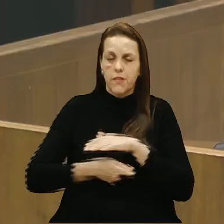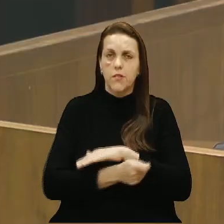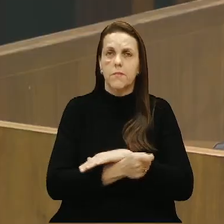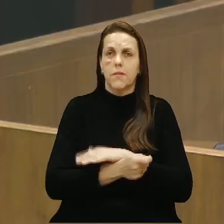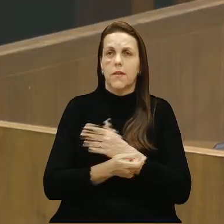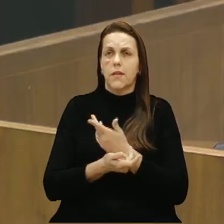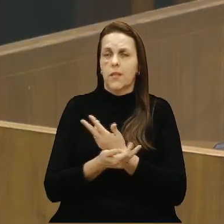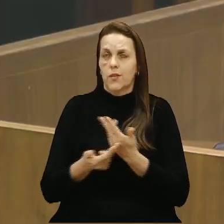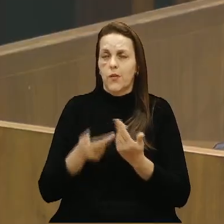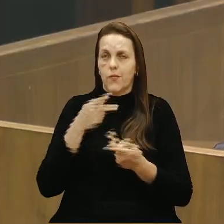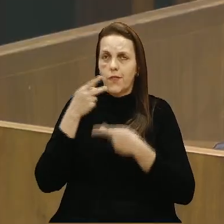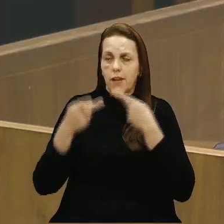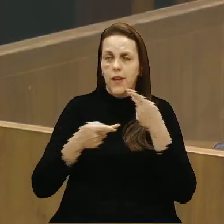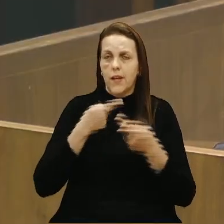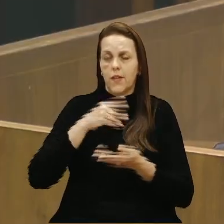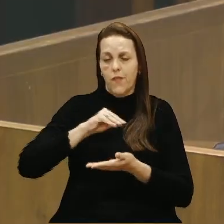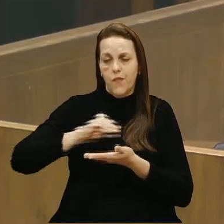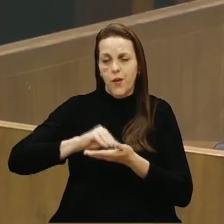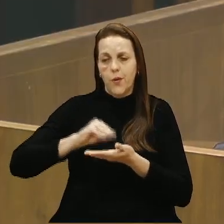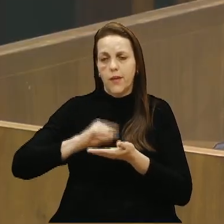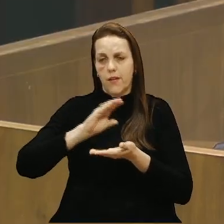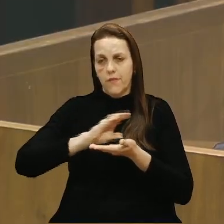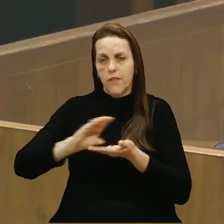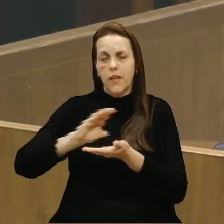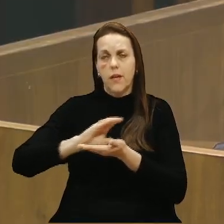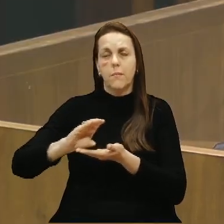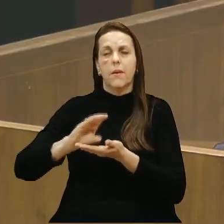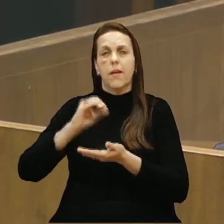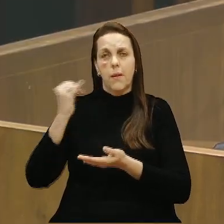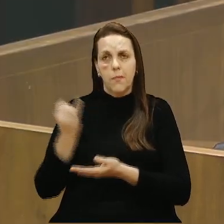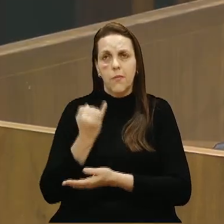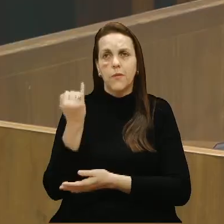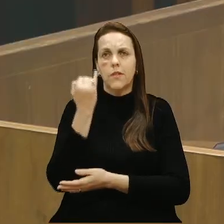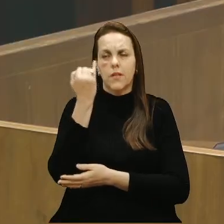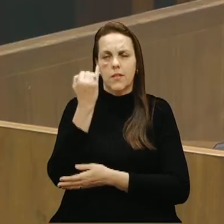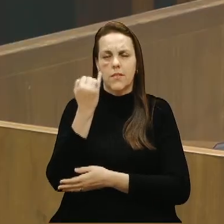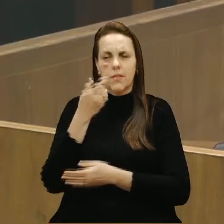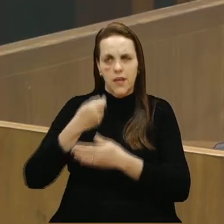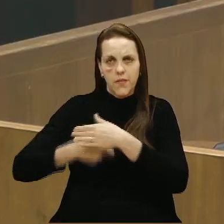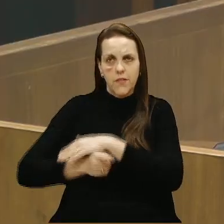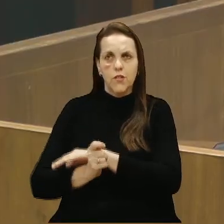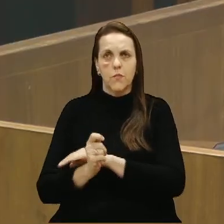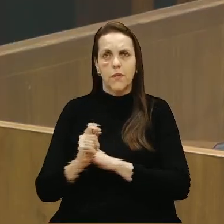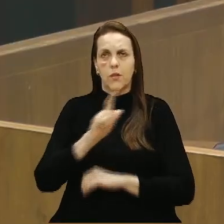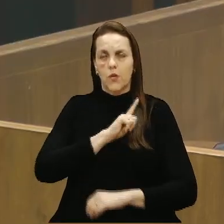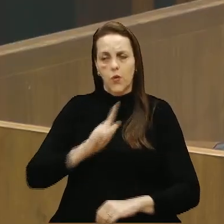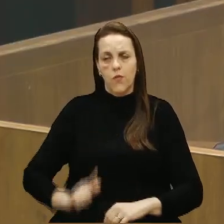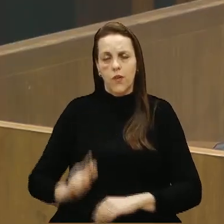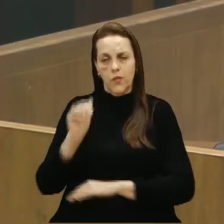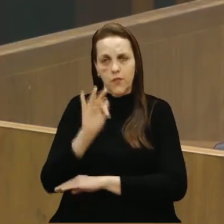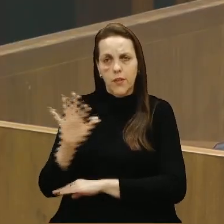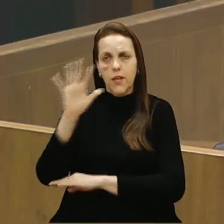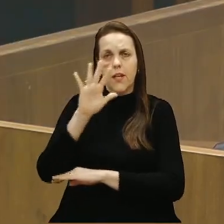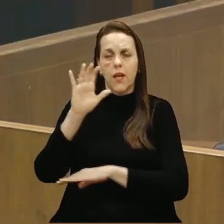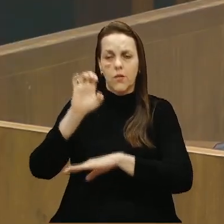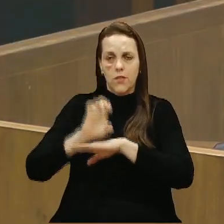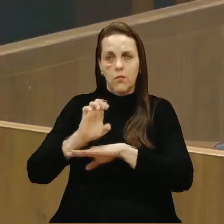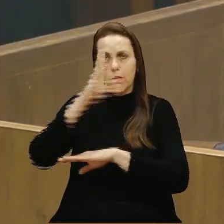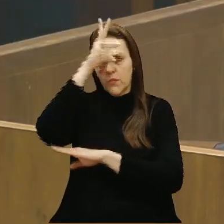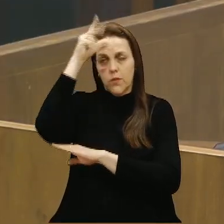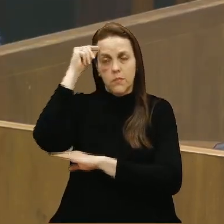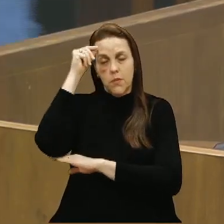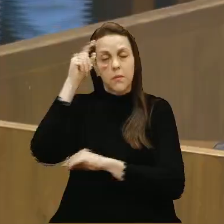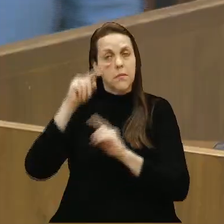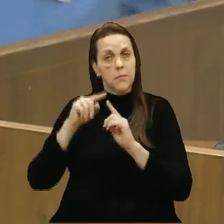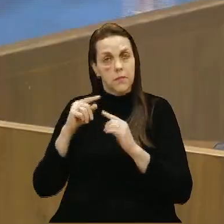e falando da falta de verbas, da importância dos investimentos no governo federal, do governo estadual, do governo municipal. E